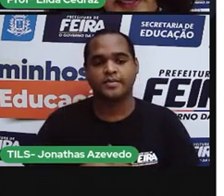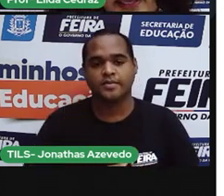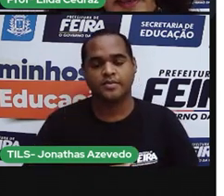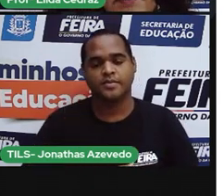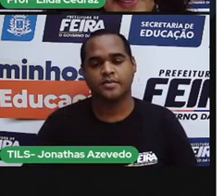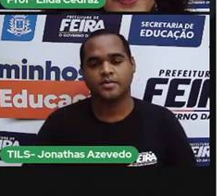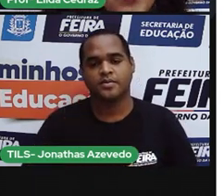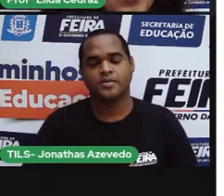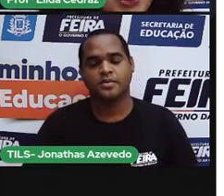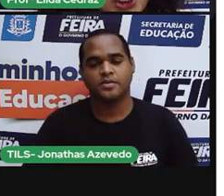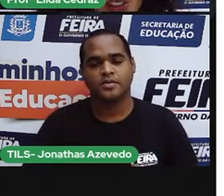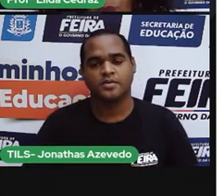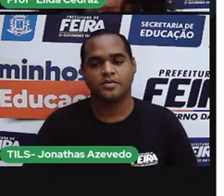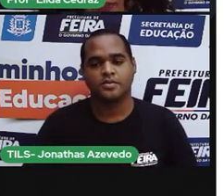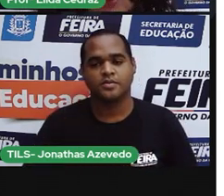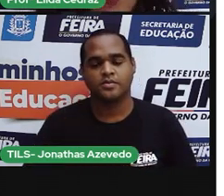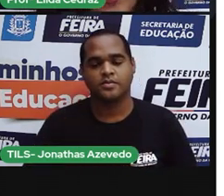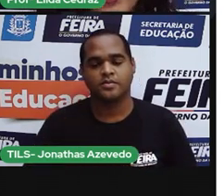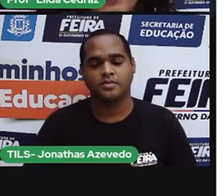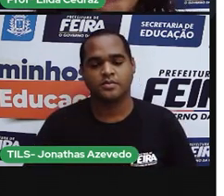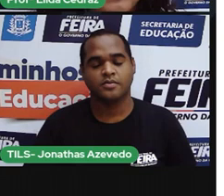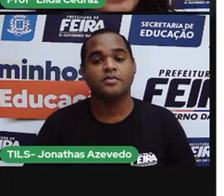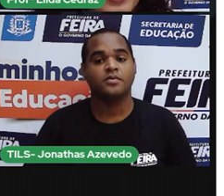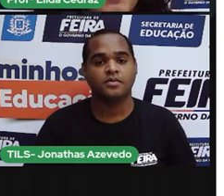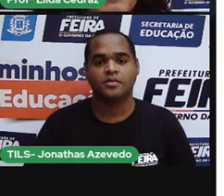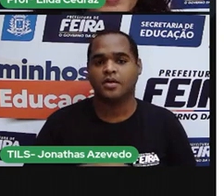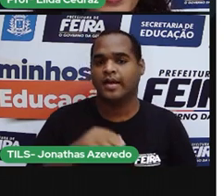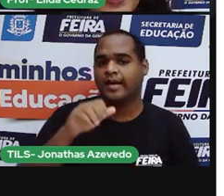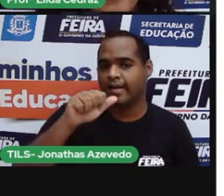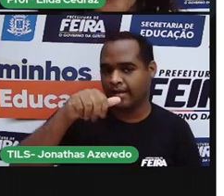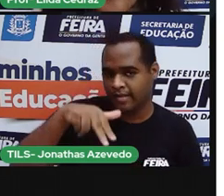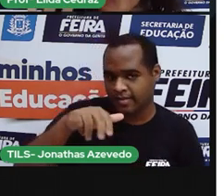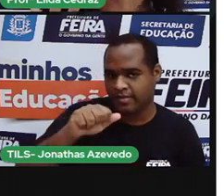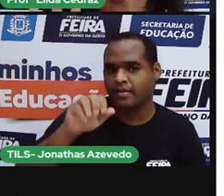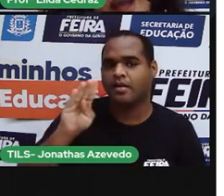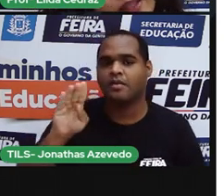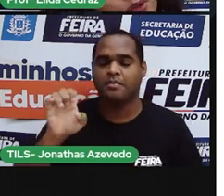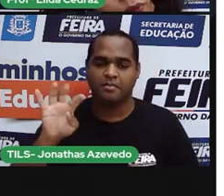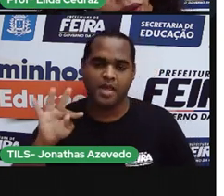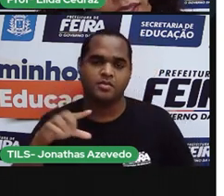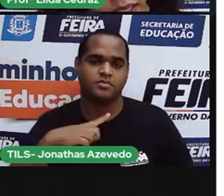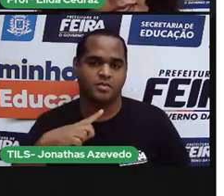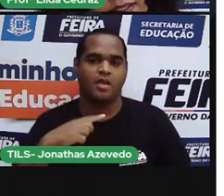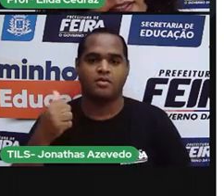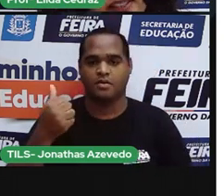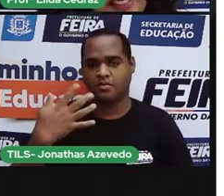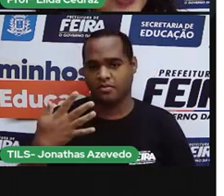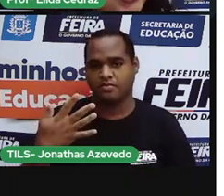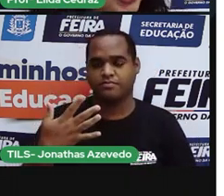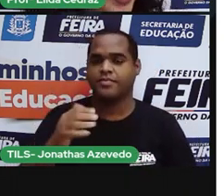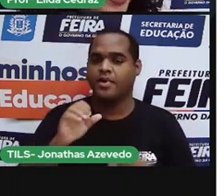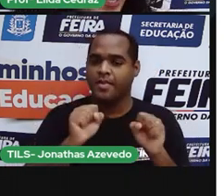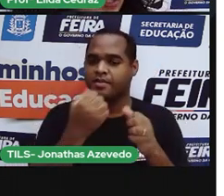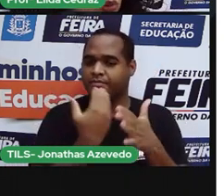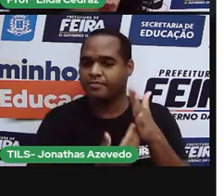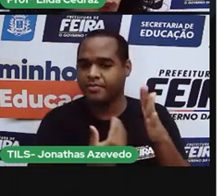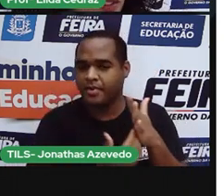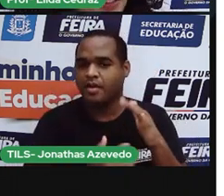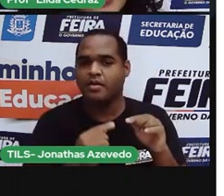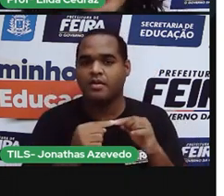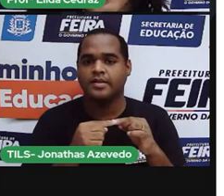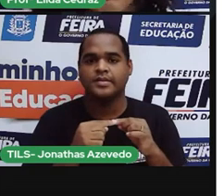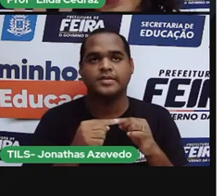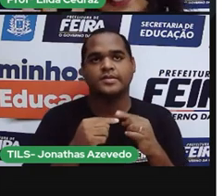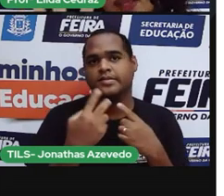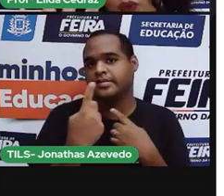Ana e Beto tinham 14 e perderam 4 bolinhas. Tinha